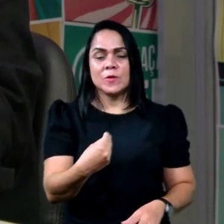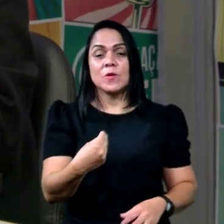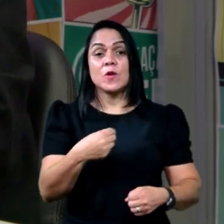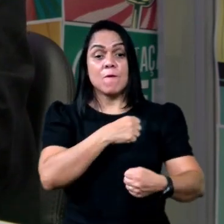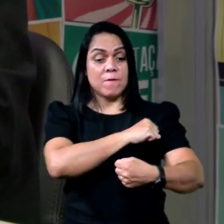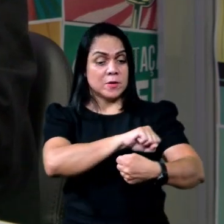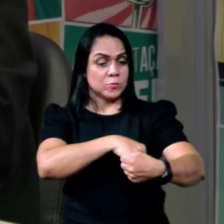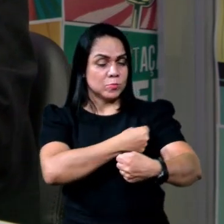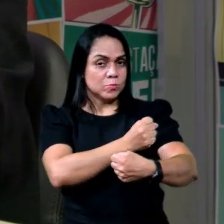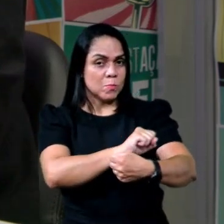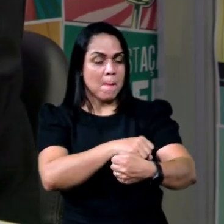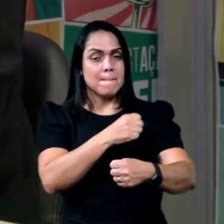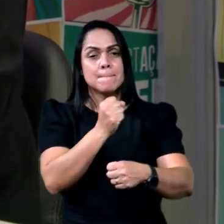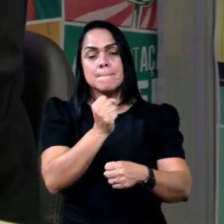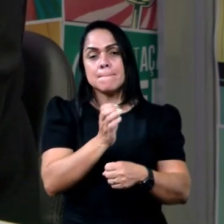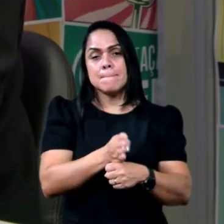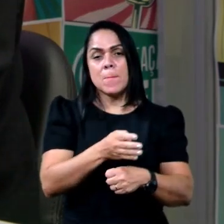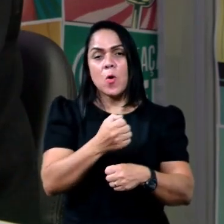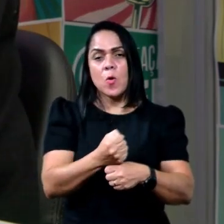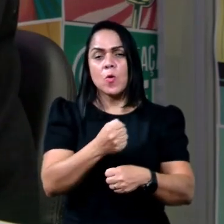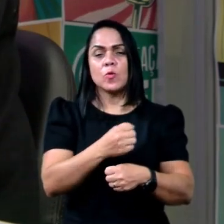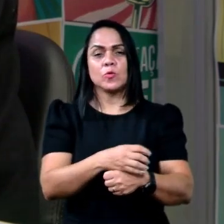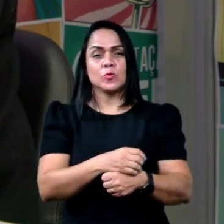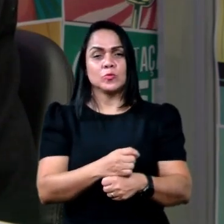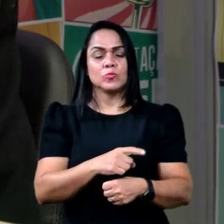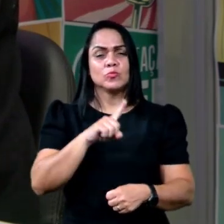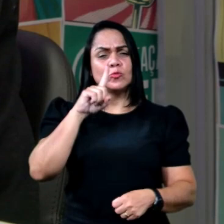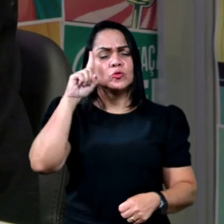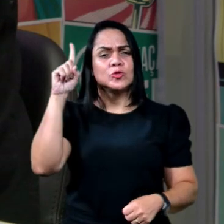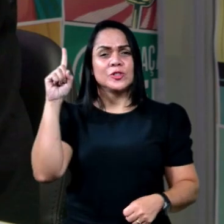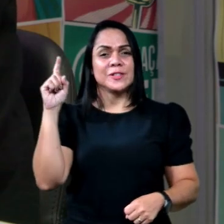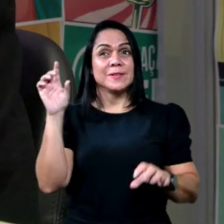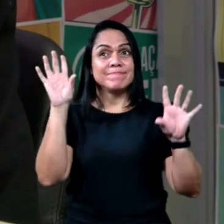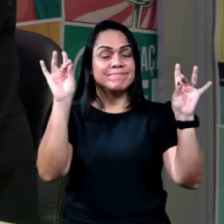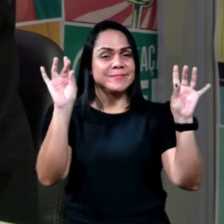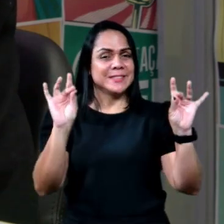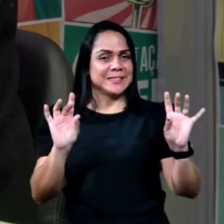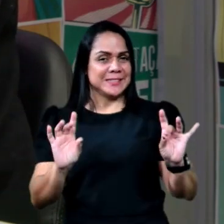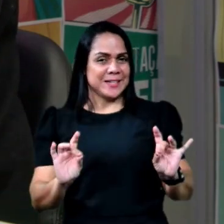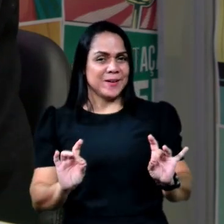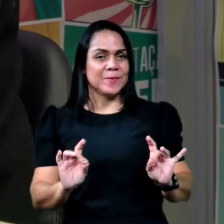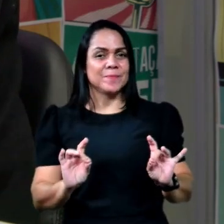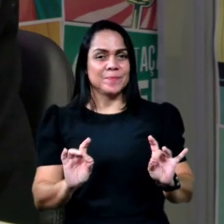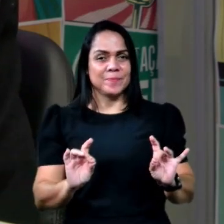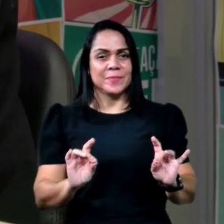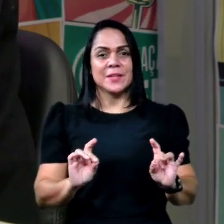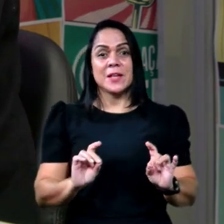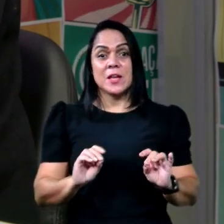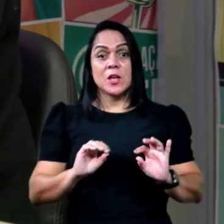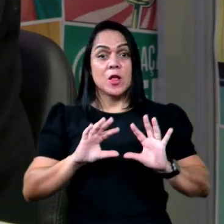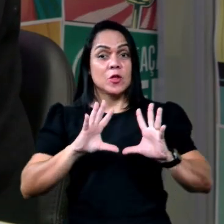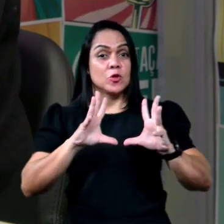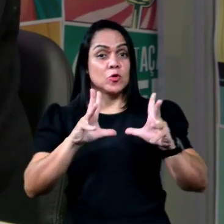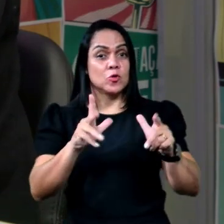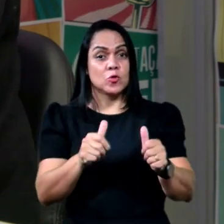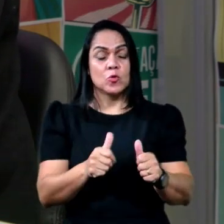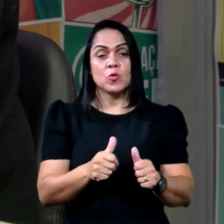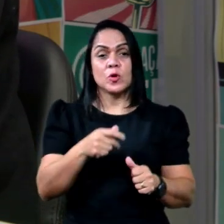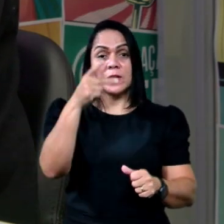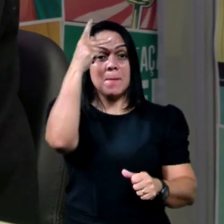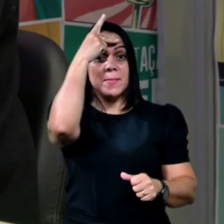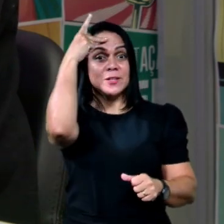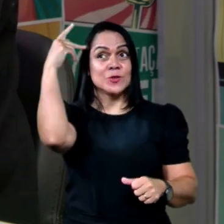no dia especial. Isso não é uma prática comum para a população brasileira, para todos da população brasileira.